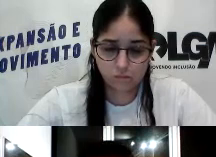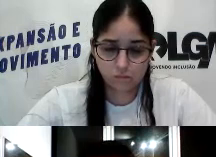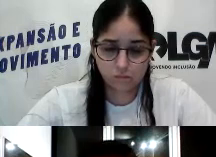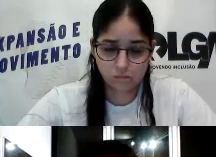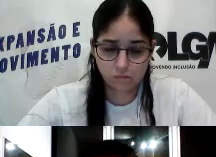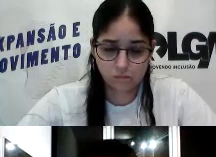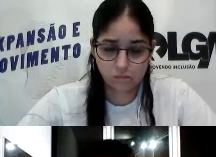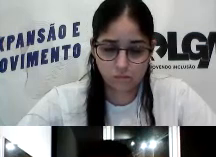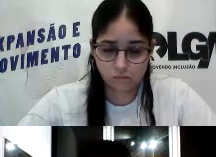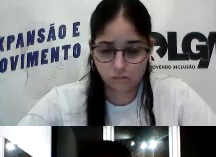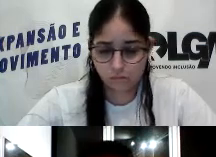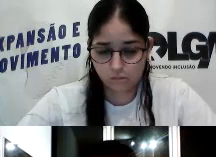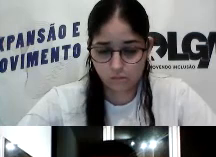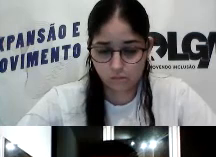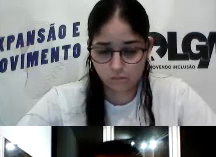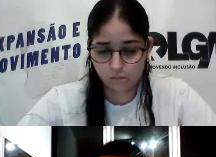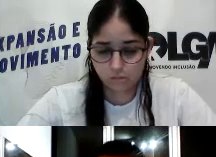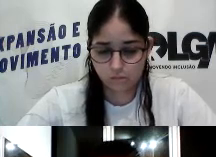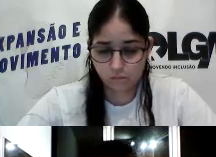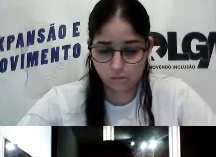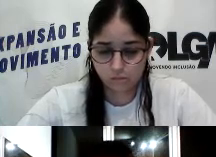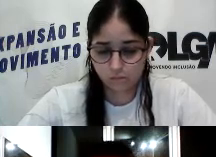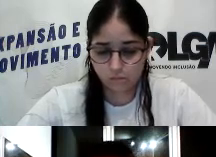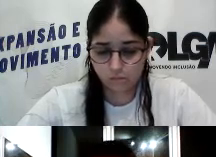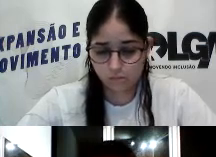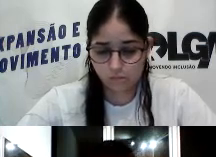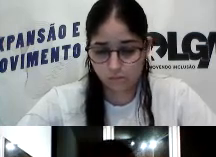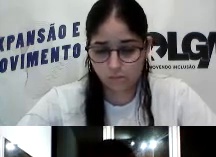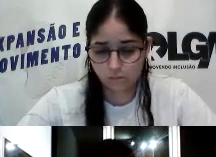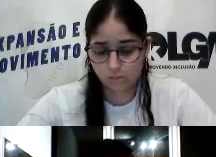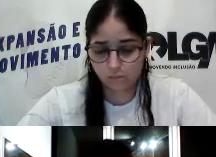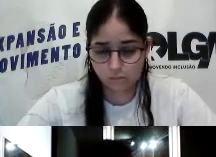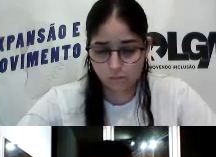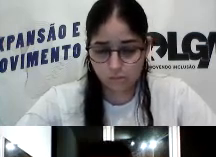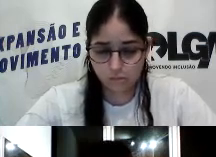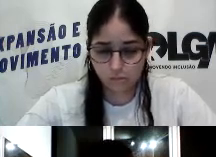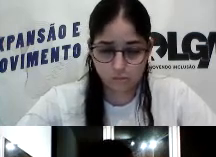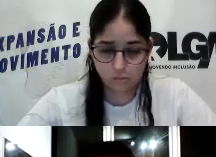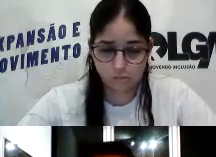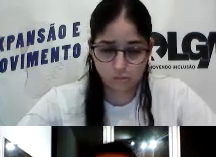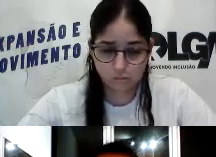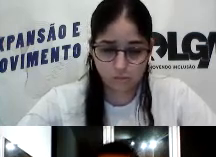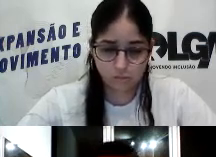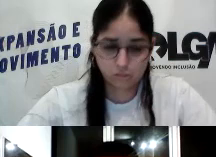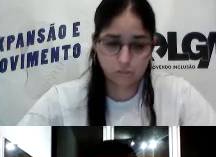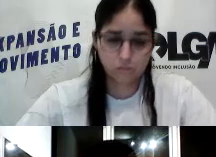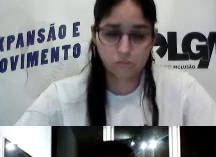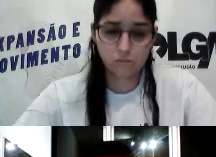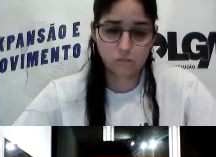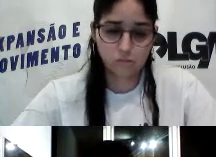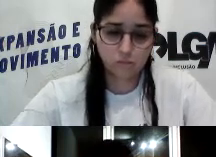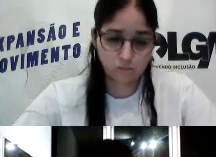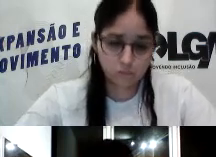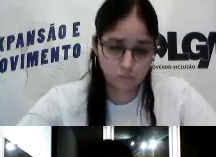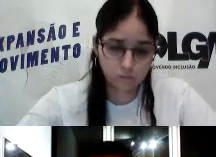blusas, então fragilizamos o Felipe 1. Felipe 2, a família entendeu o que é importante, entendeu o que